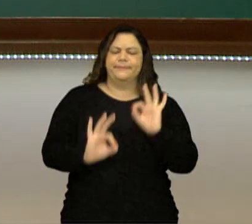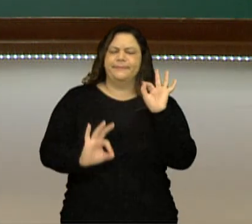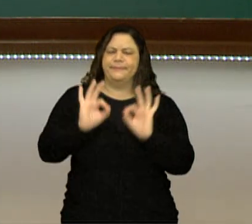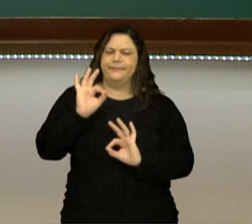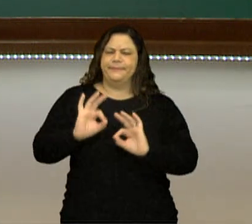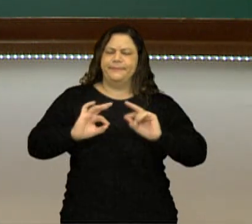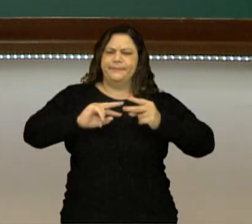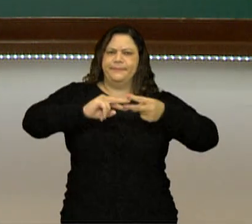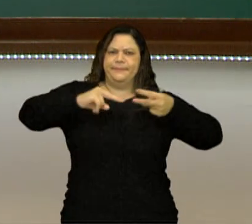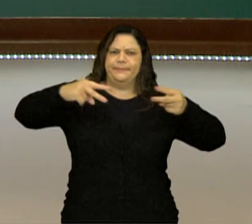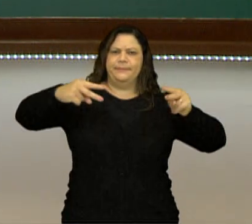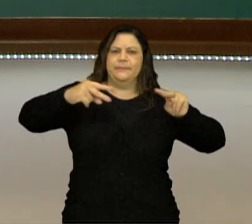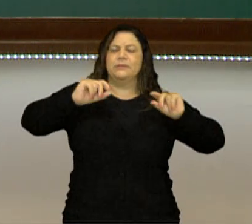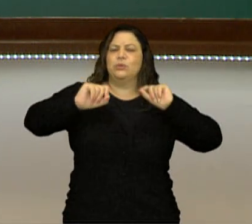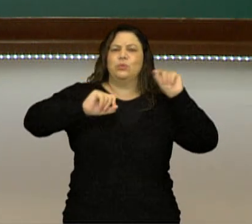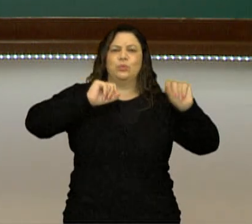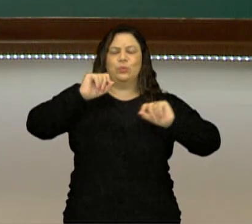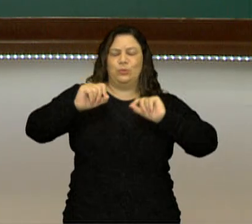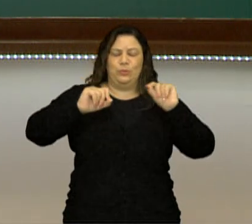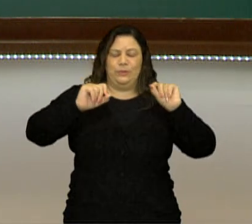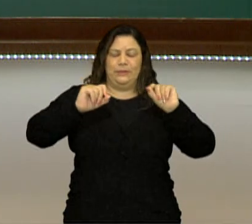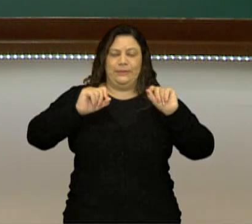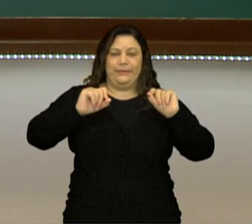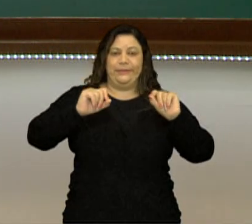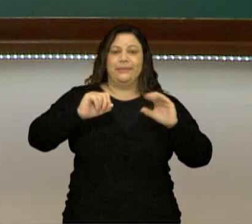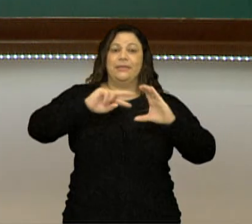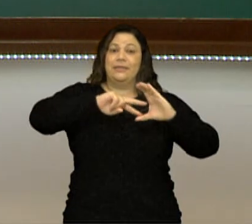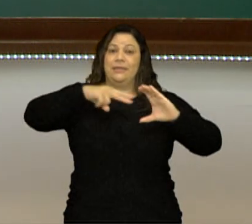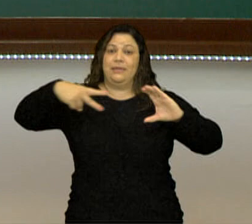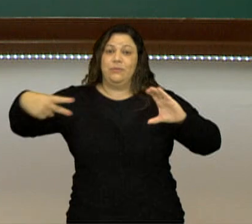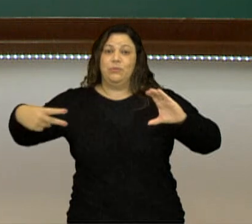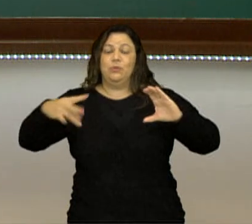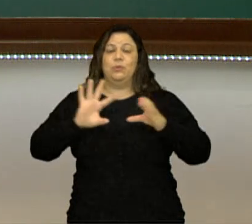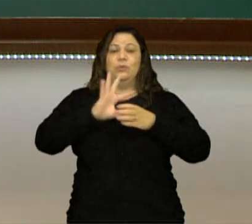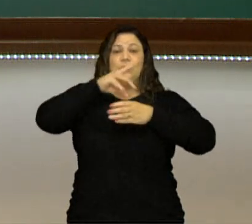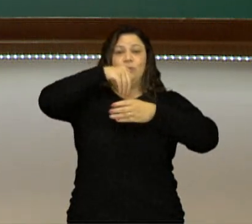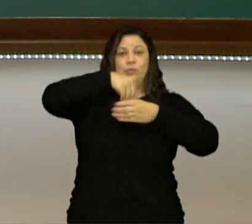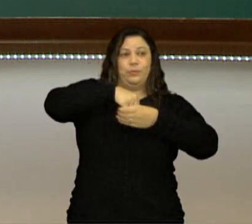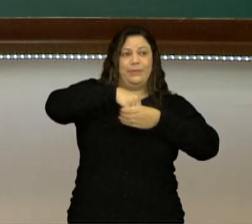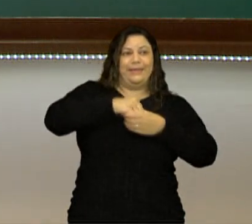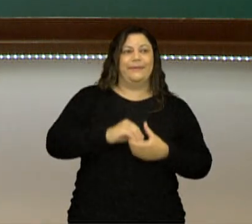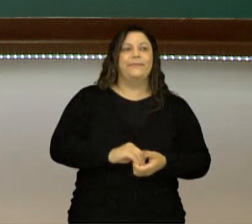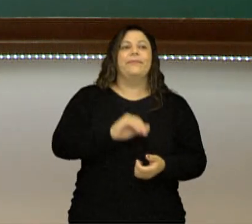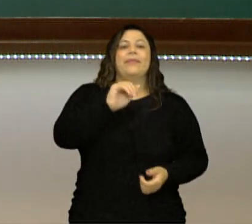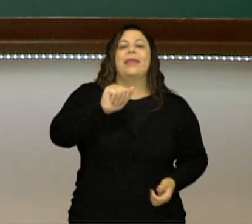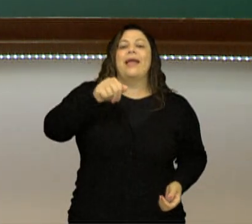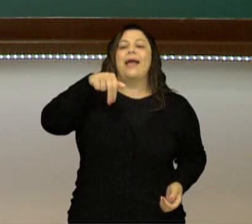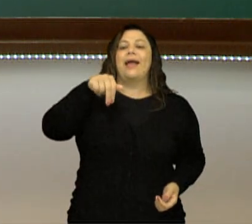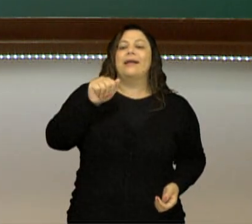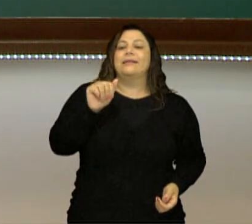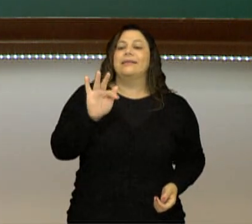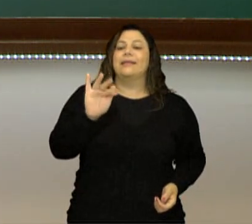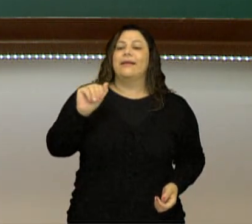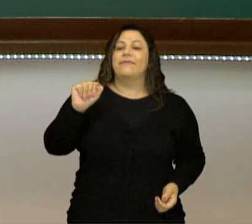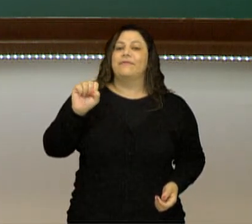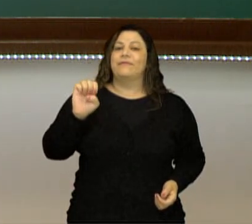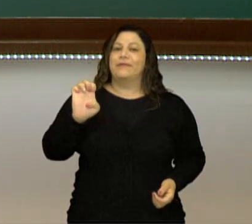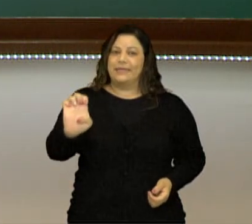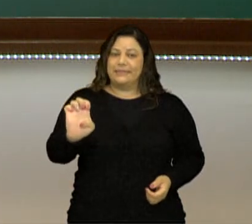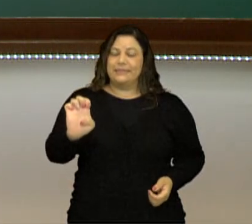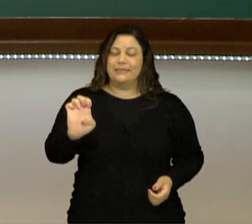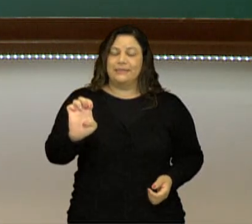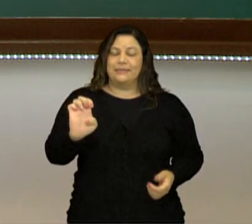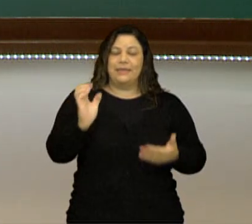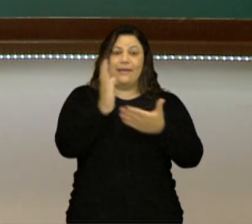cromossomos no meio. E aí nós temos a fase da anáfase, que vai dividir, tudo aquilo que foi para o meio aí vai dividir, uma cromátide